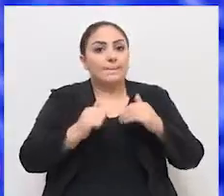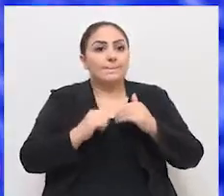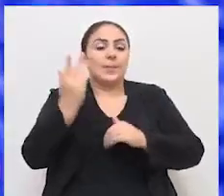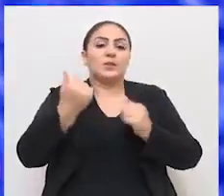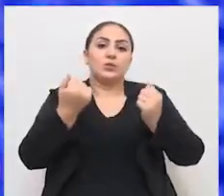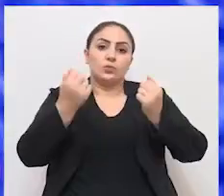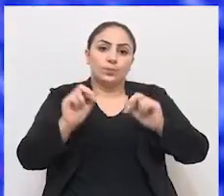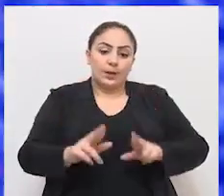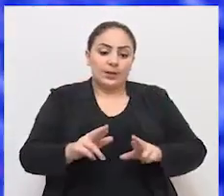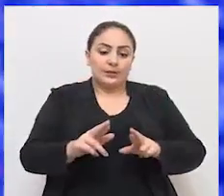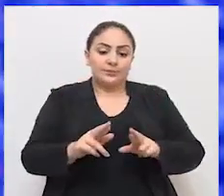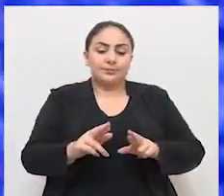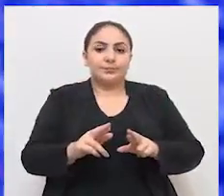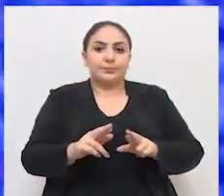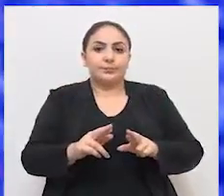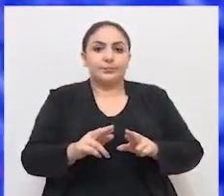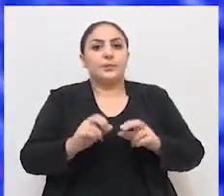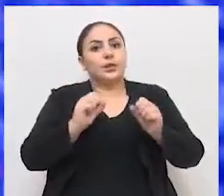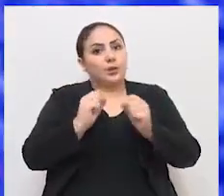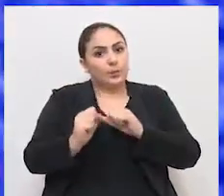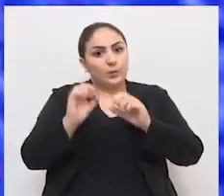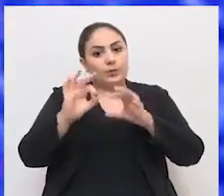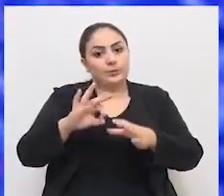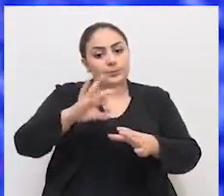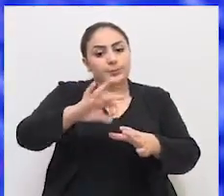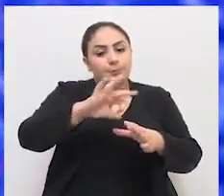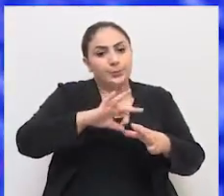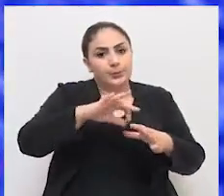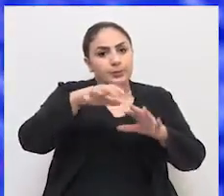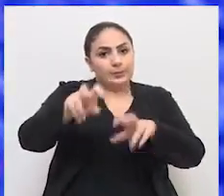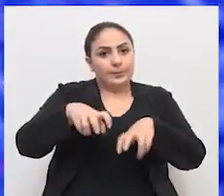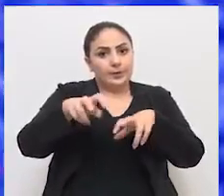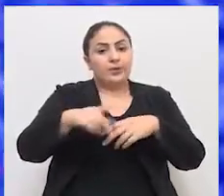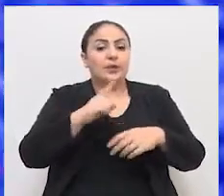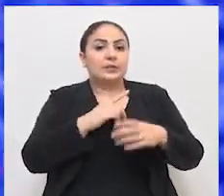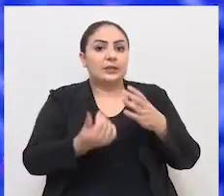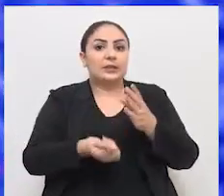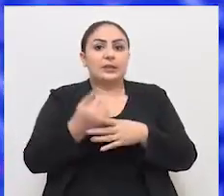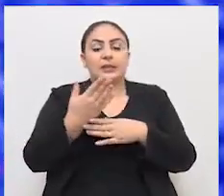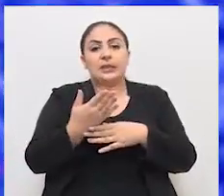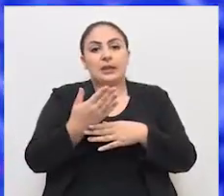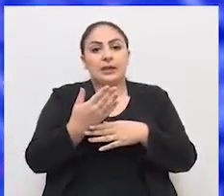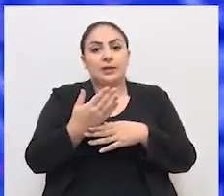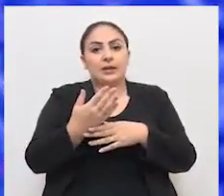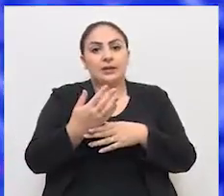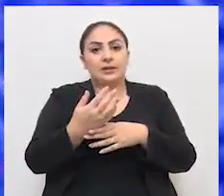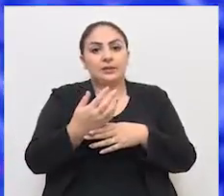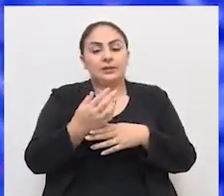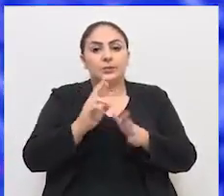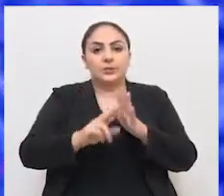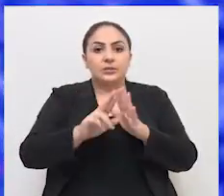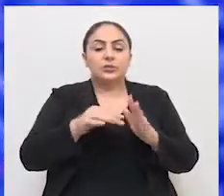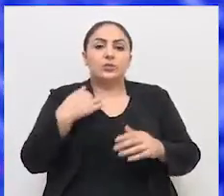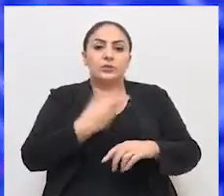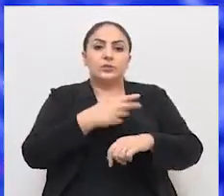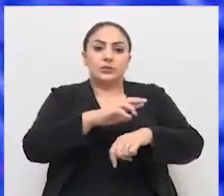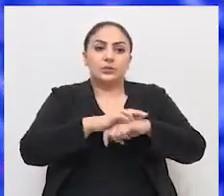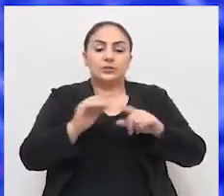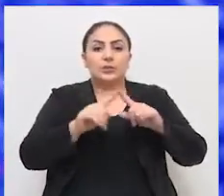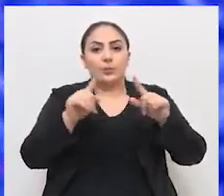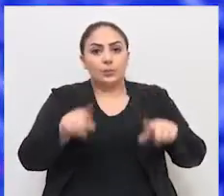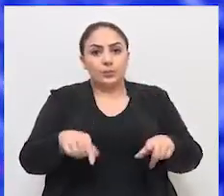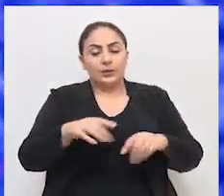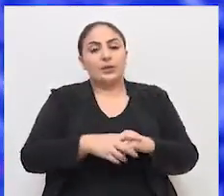terá mais uma área, né, agricultável, onde renderá frutos para a nossa segurança